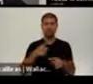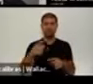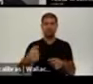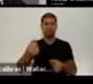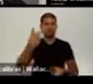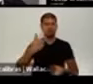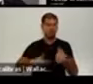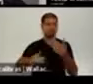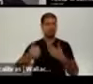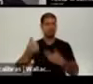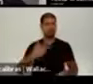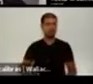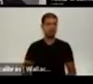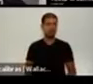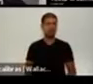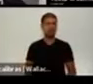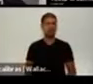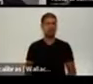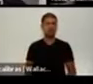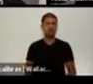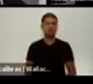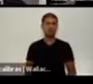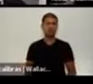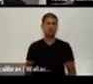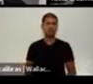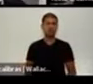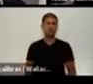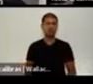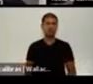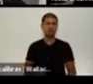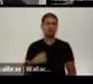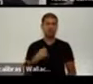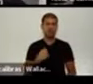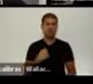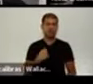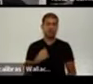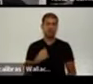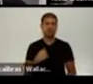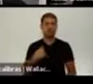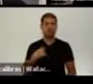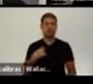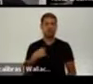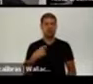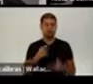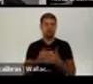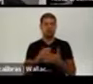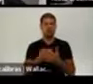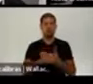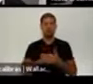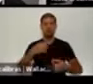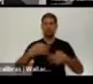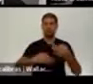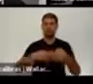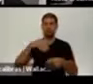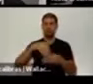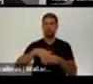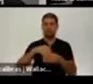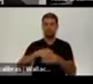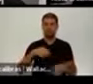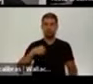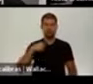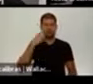aí, eu, com algum tempo que milito na Justiça Eleitoral, já não tinha visto